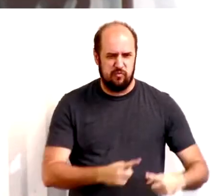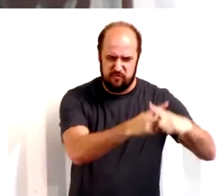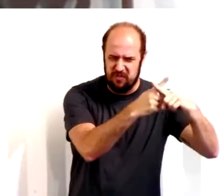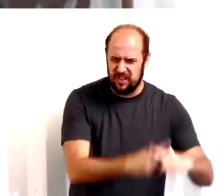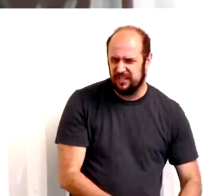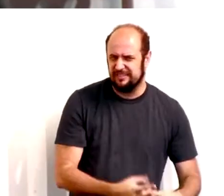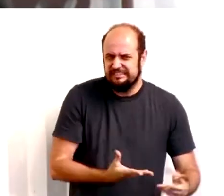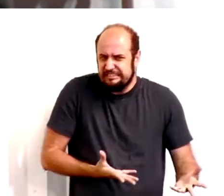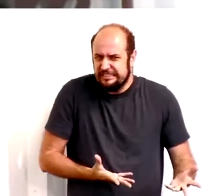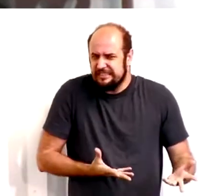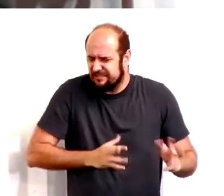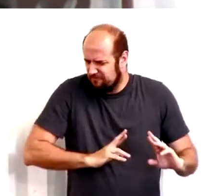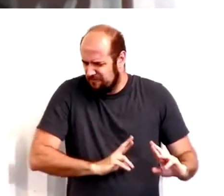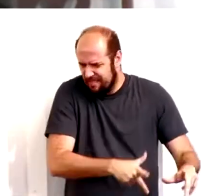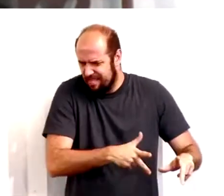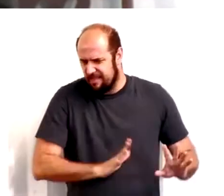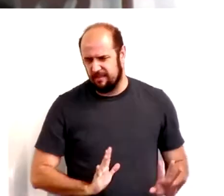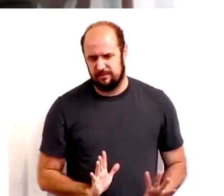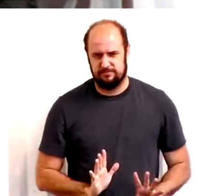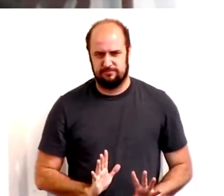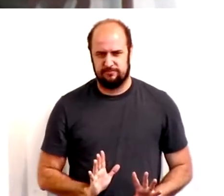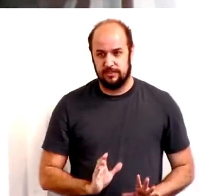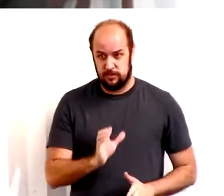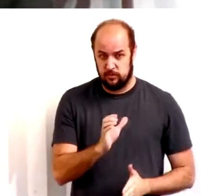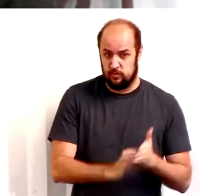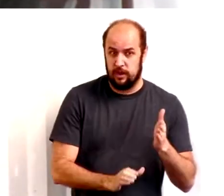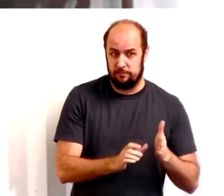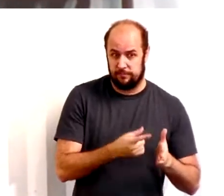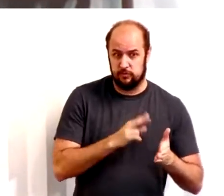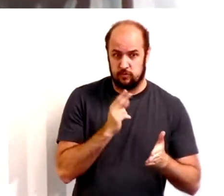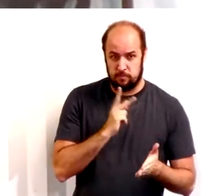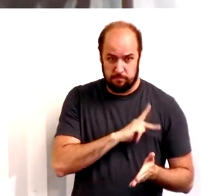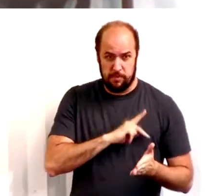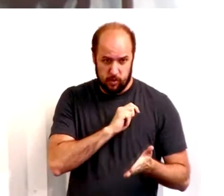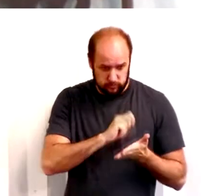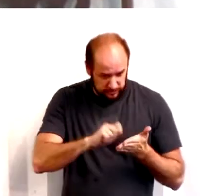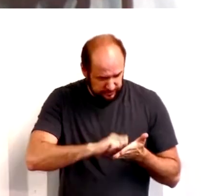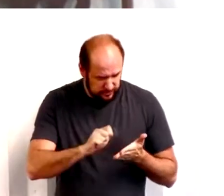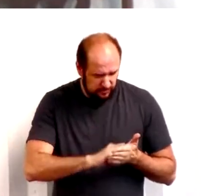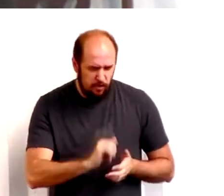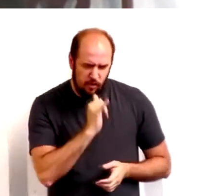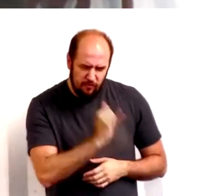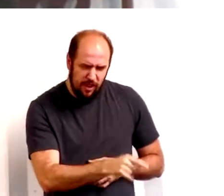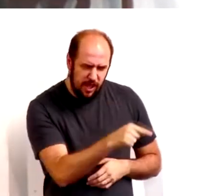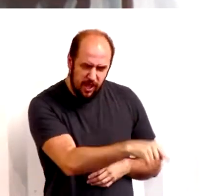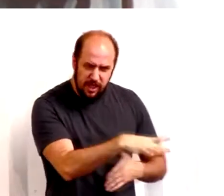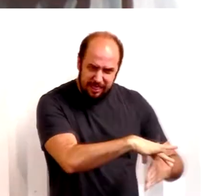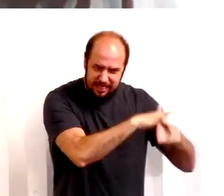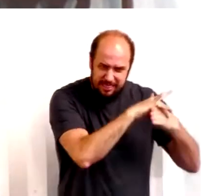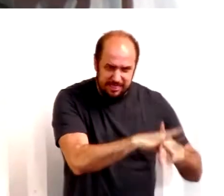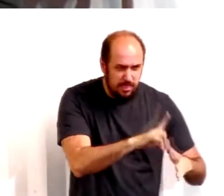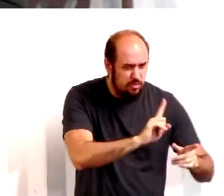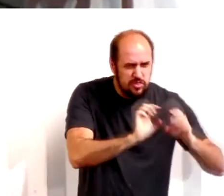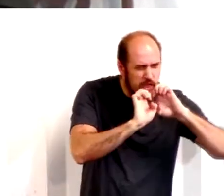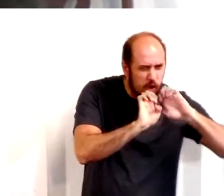primeiro capítulo. Eram líderes que não estavam pregando o evangelho